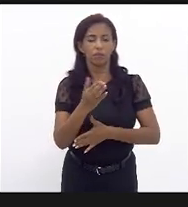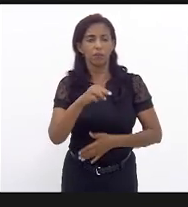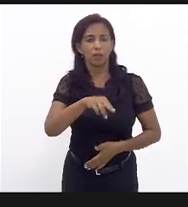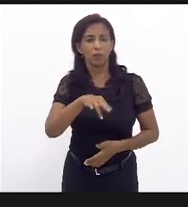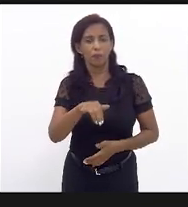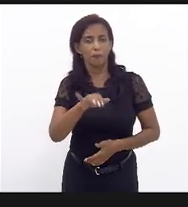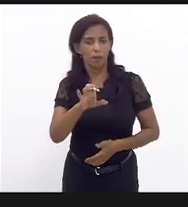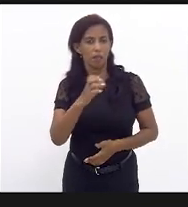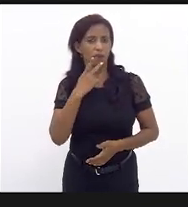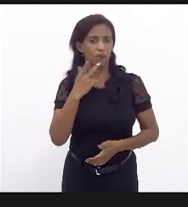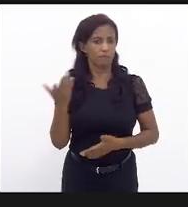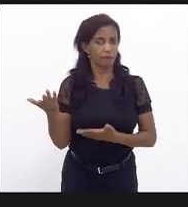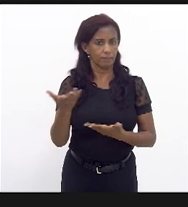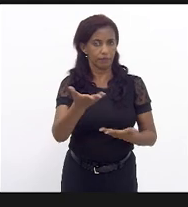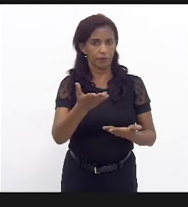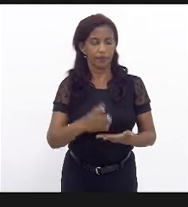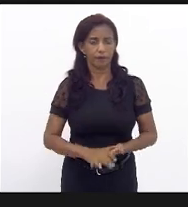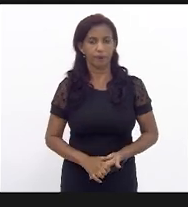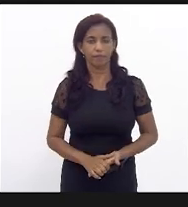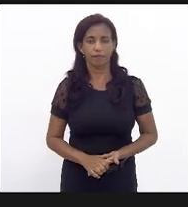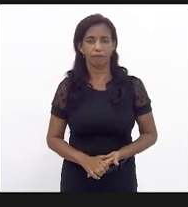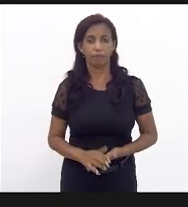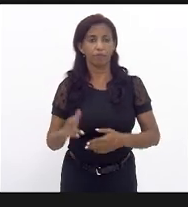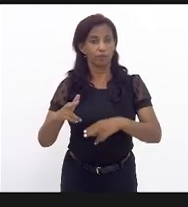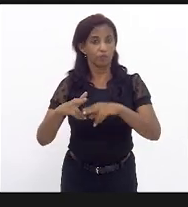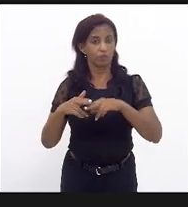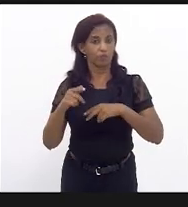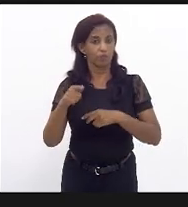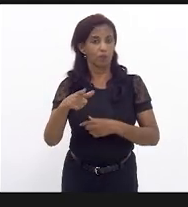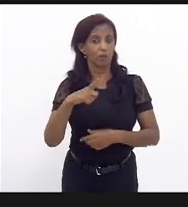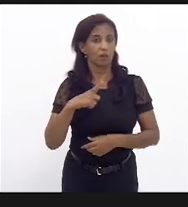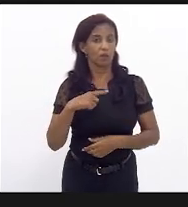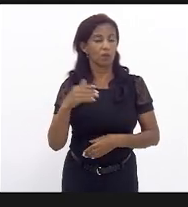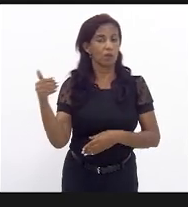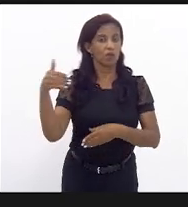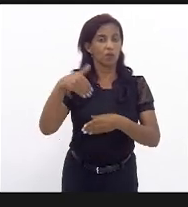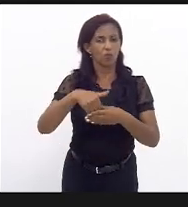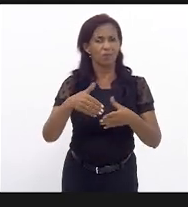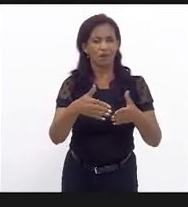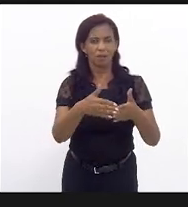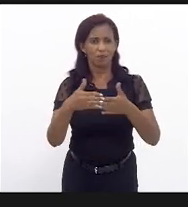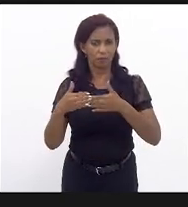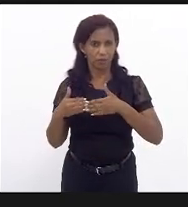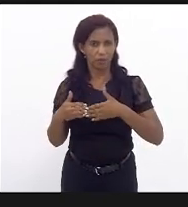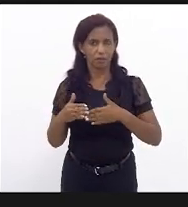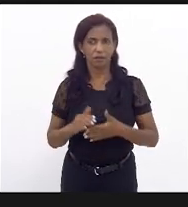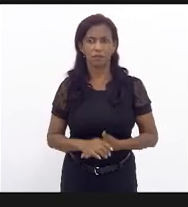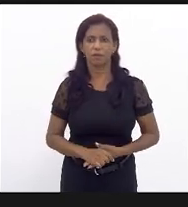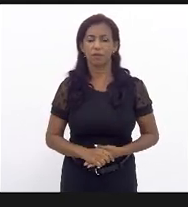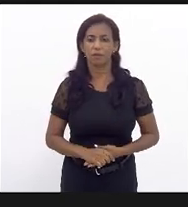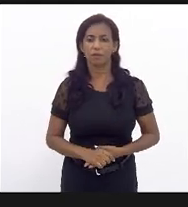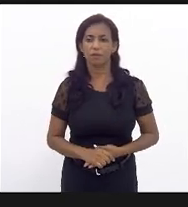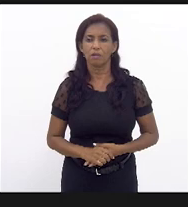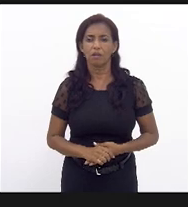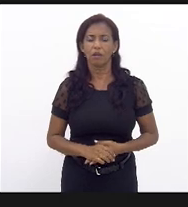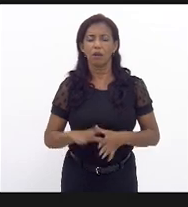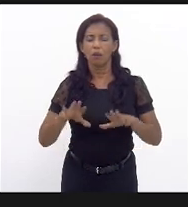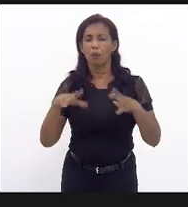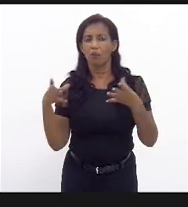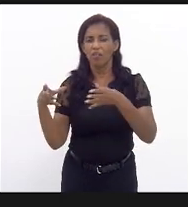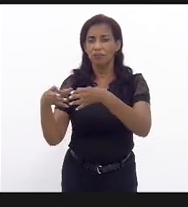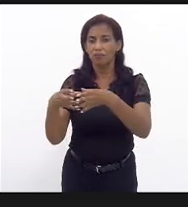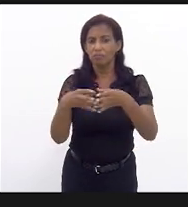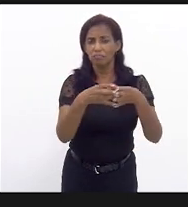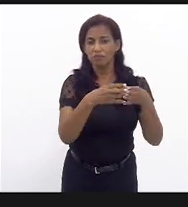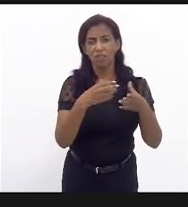Mink citou. Em função disso, eu tenho votado pela abstenção por vários conselheiros. E